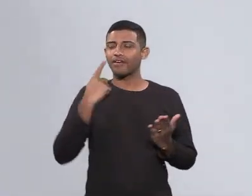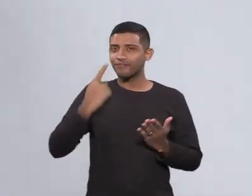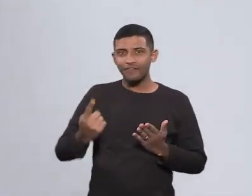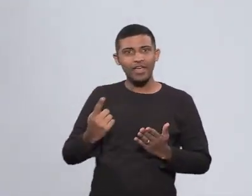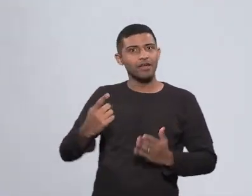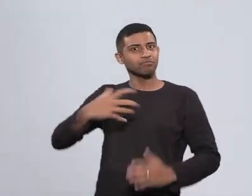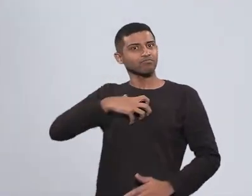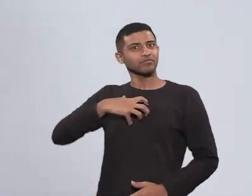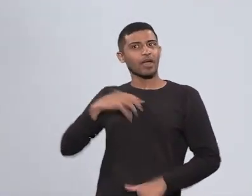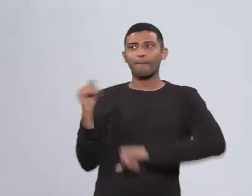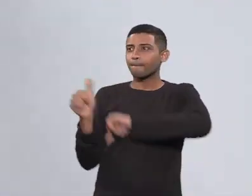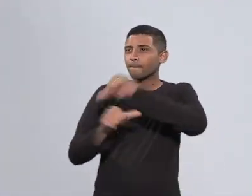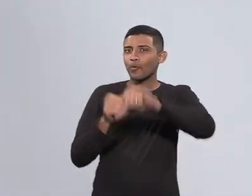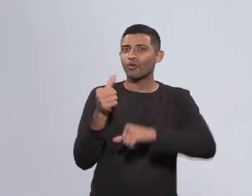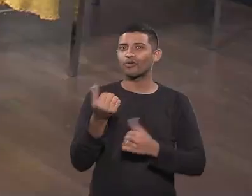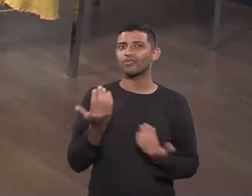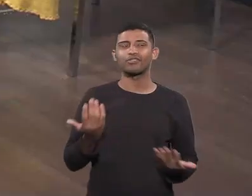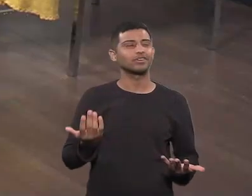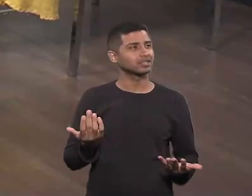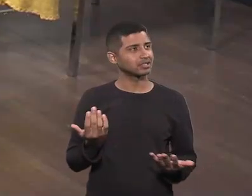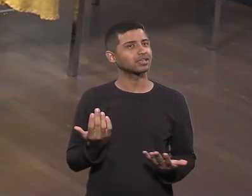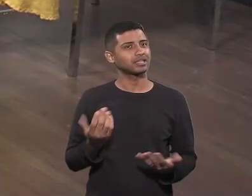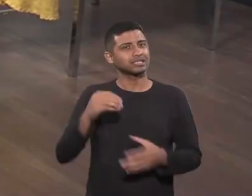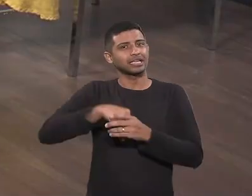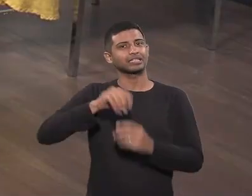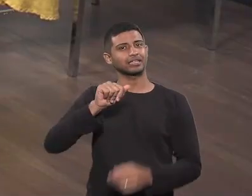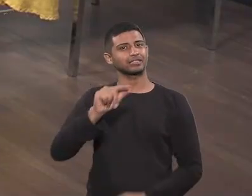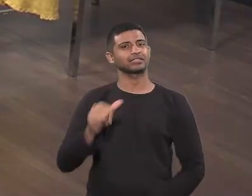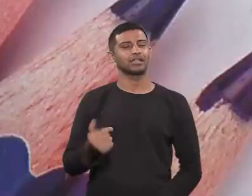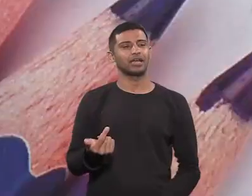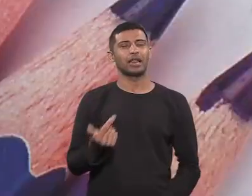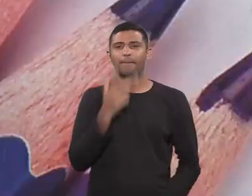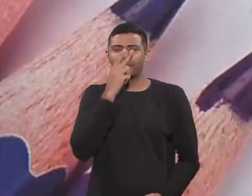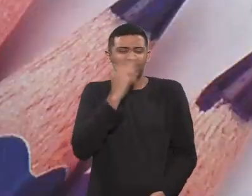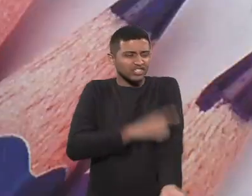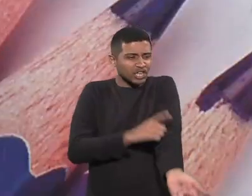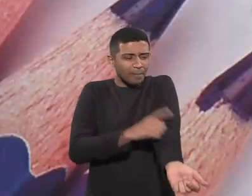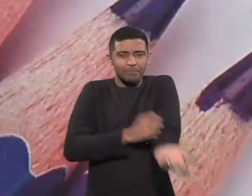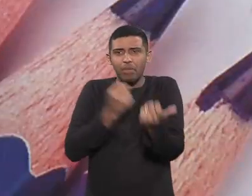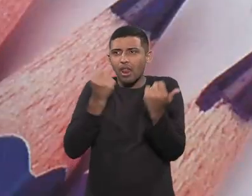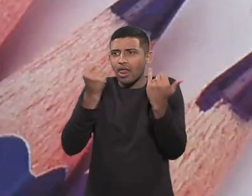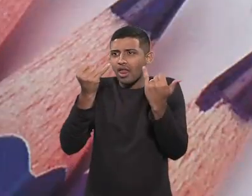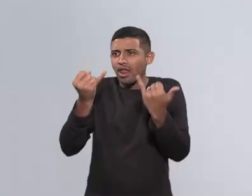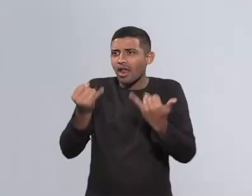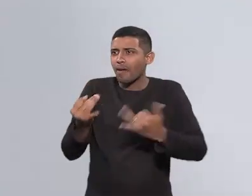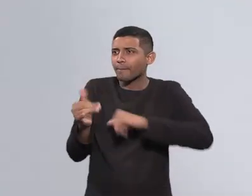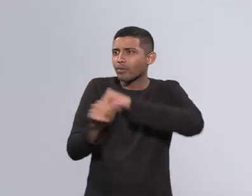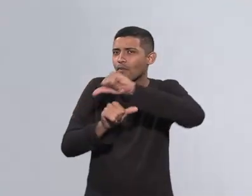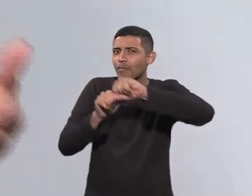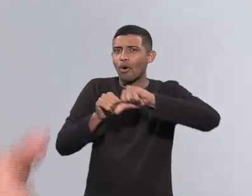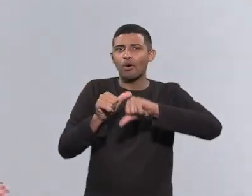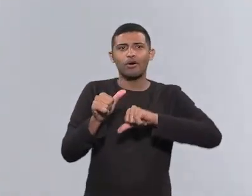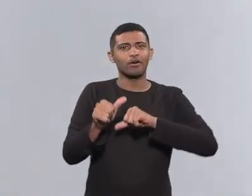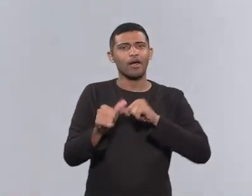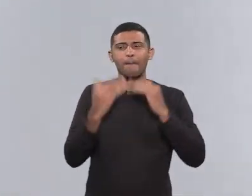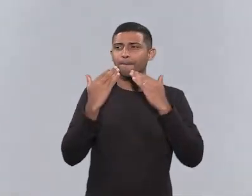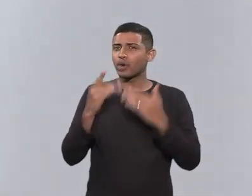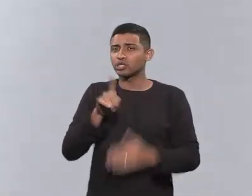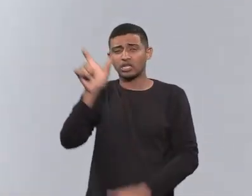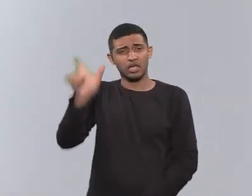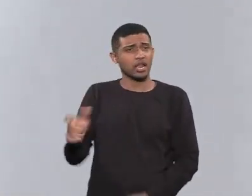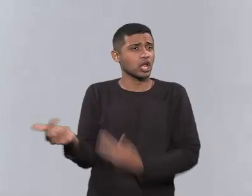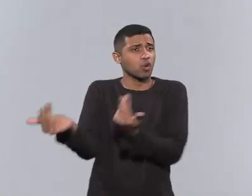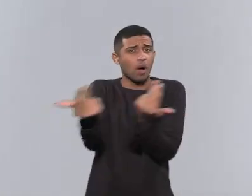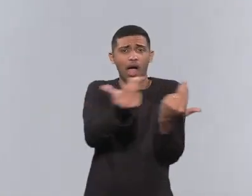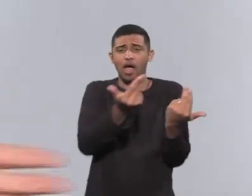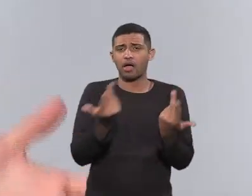dessa criança na sala de aula. Você ressignifica exatamente. A diabetes. Exatamente. E você mostra que ele é um igual,